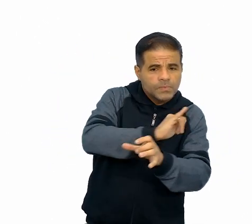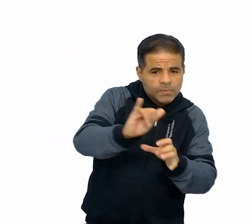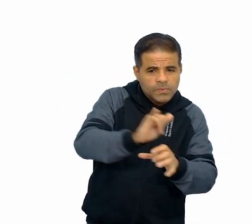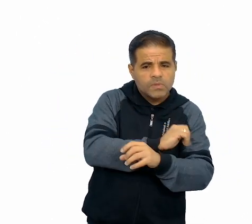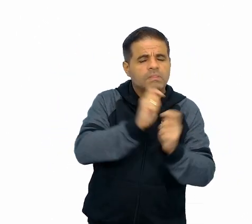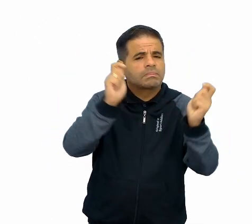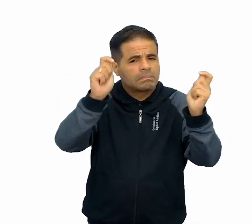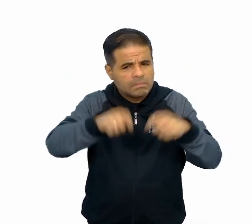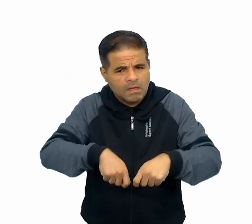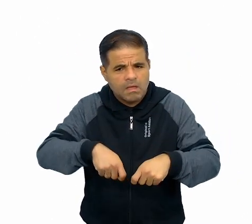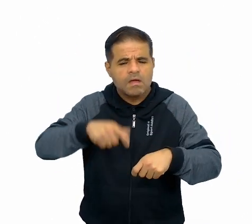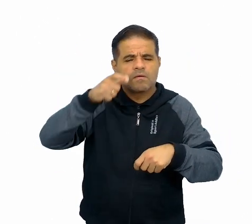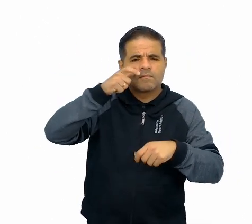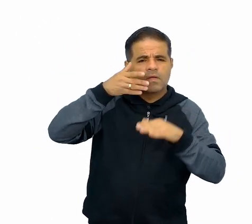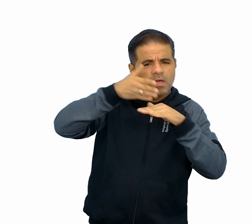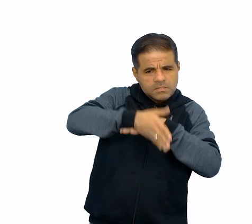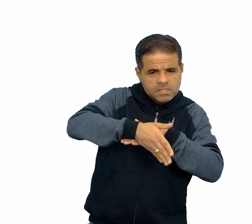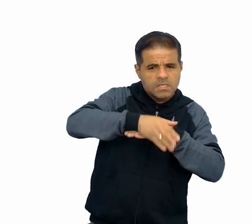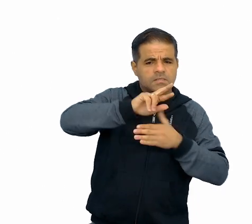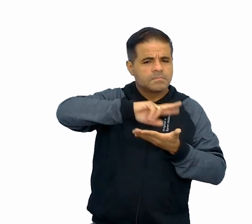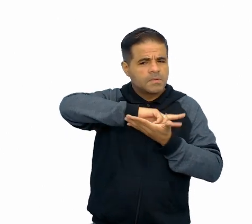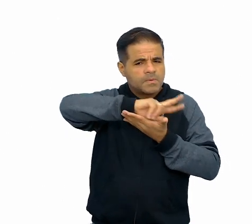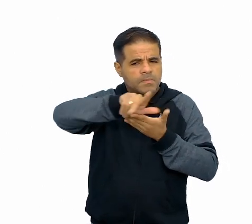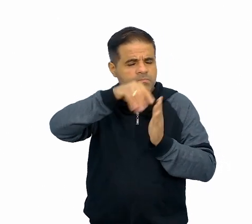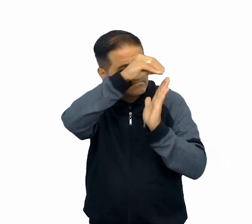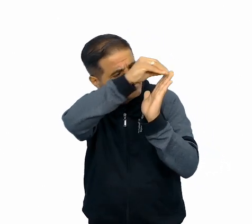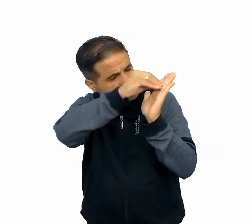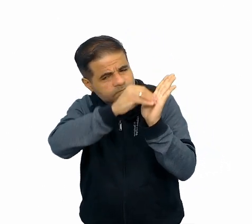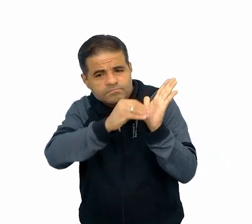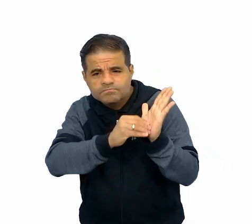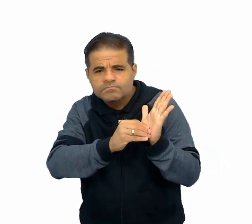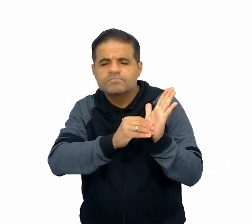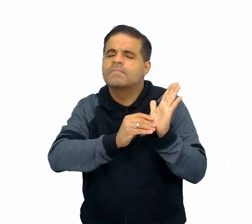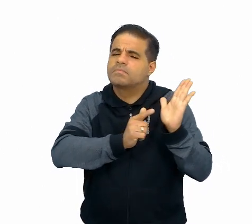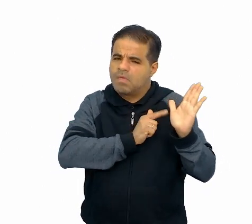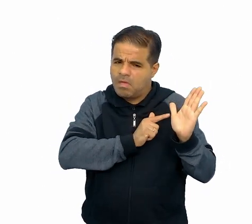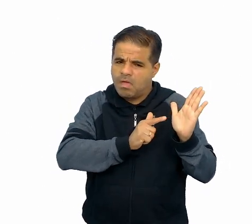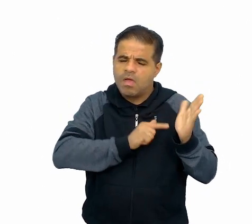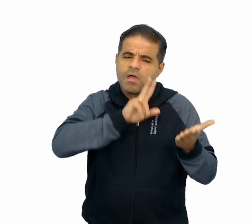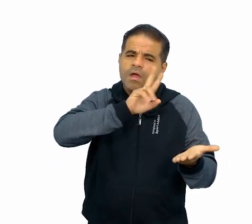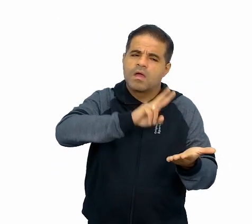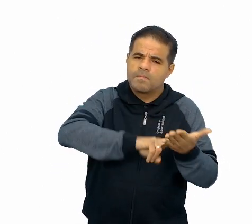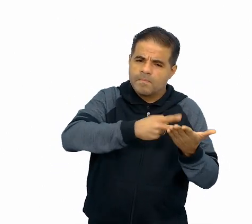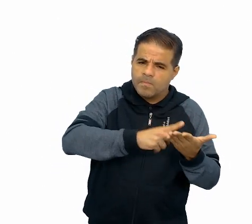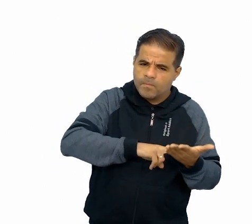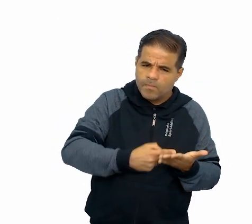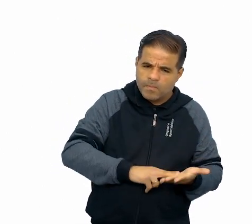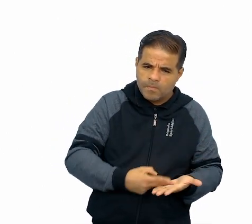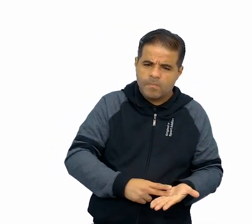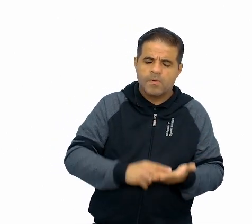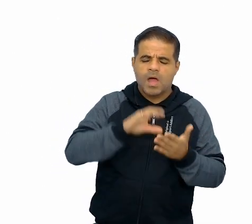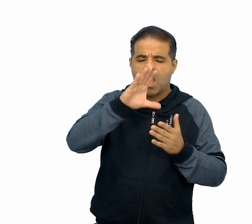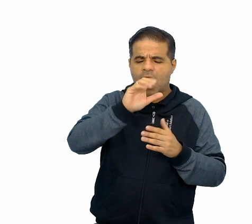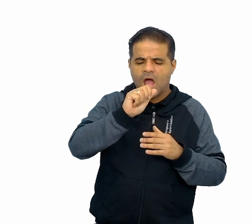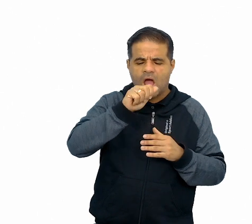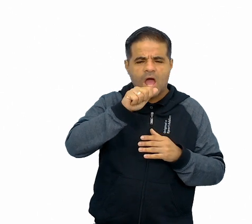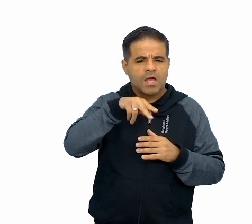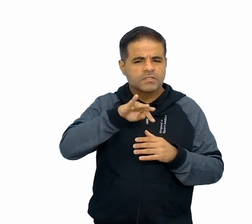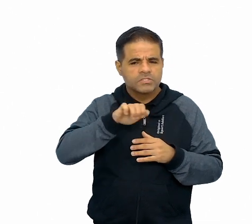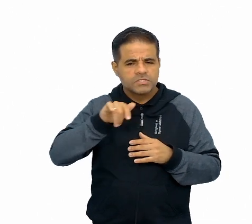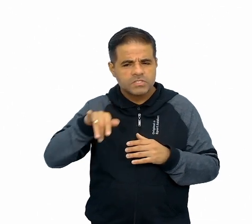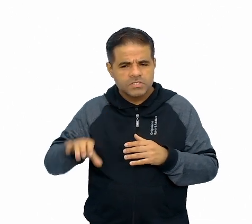podem acessar diferentes compositores e intérpretes, né, das cantigas,